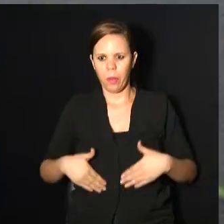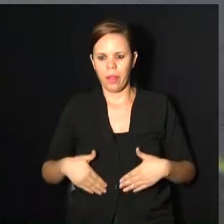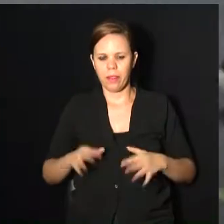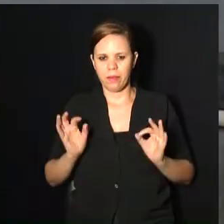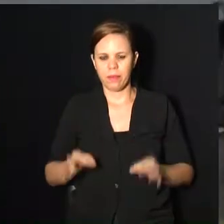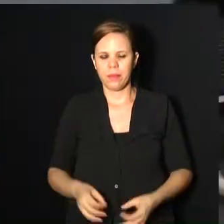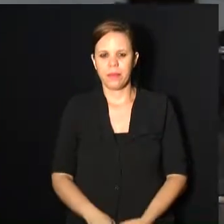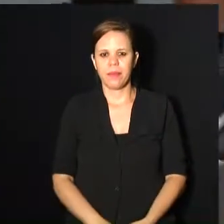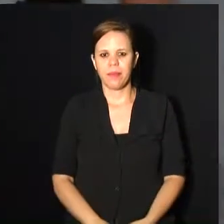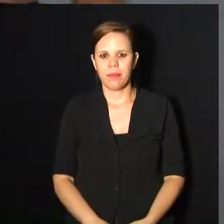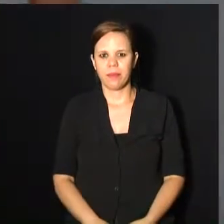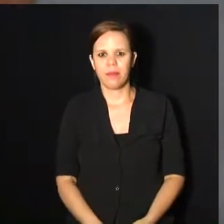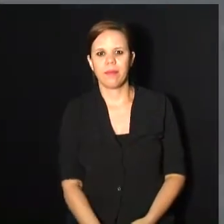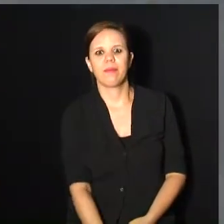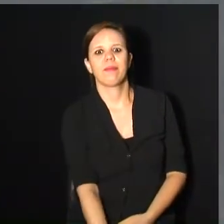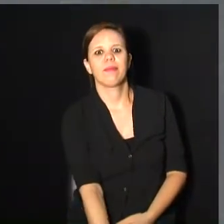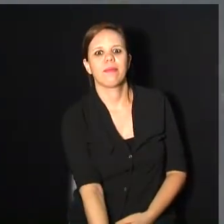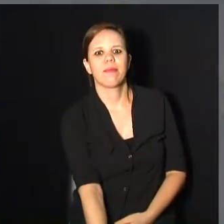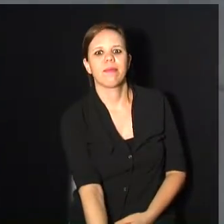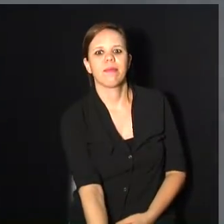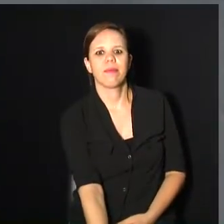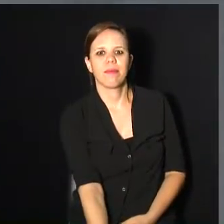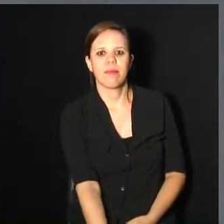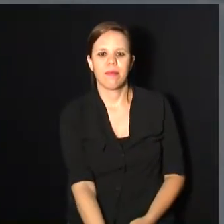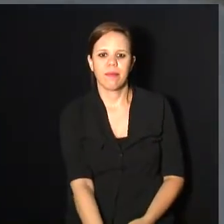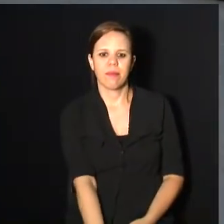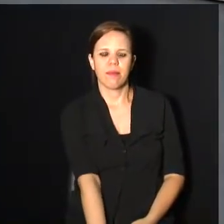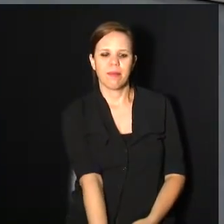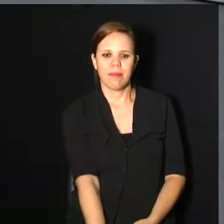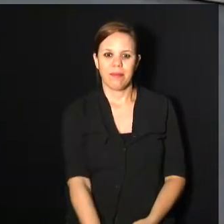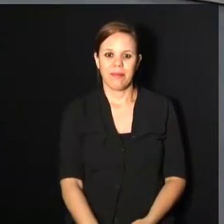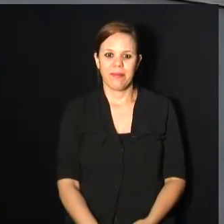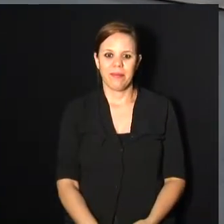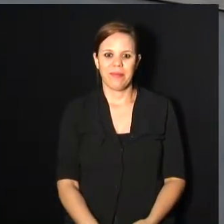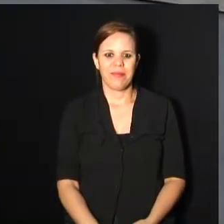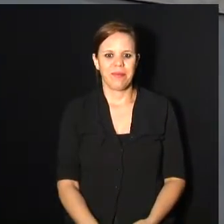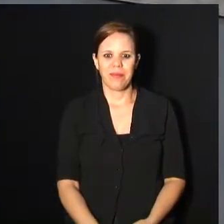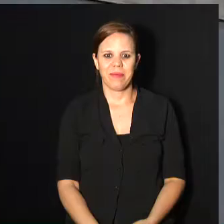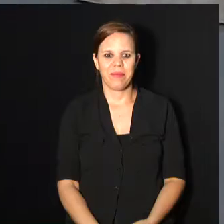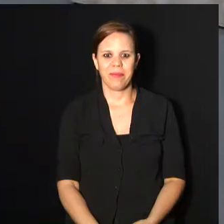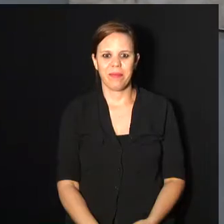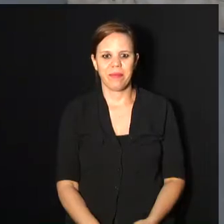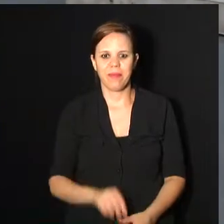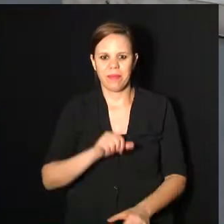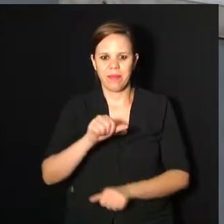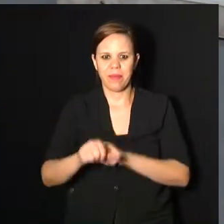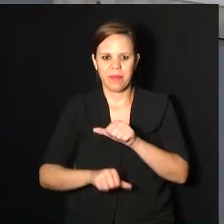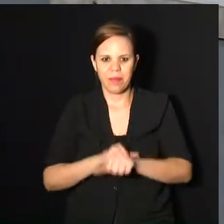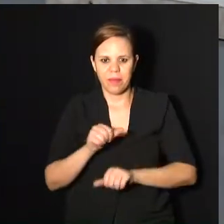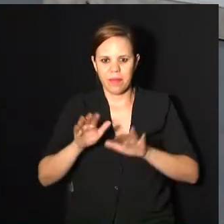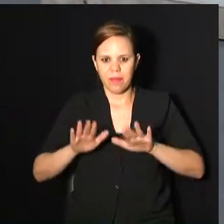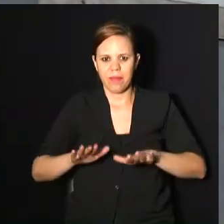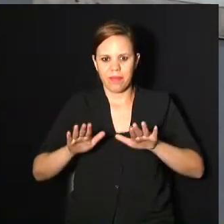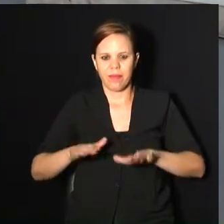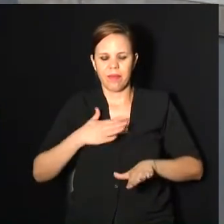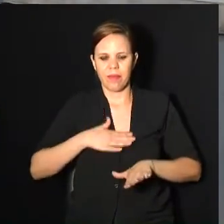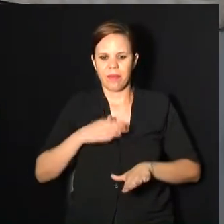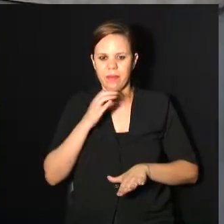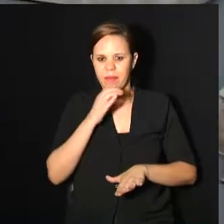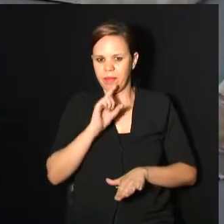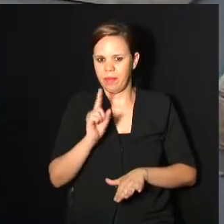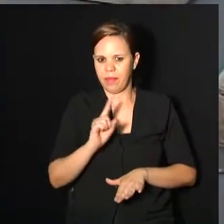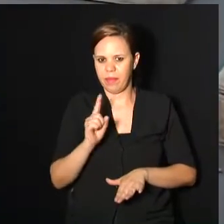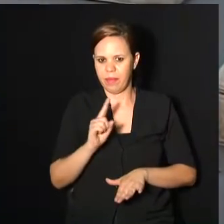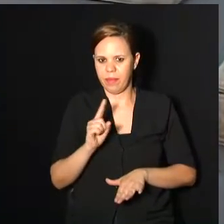ver. Põe o peso que ela para. E a troca de passo é devagar, sem pressa. Ponta do pé e